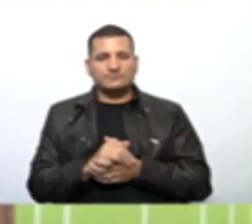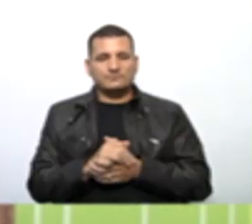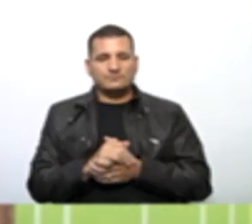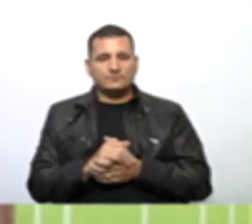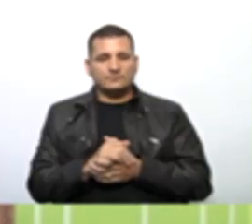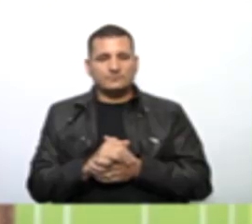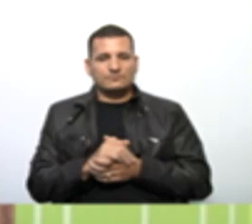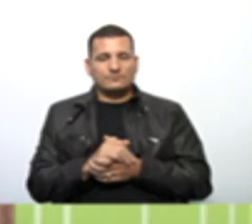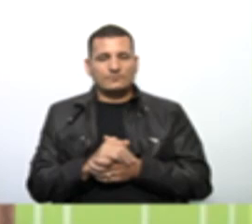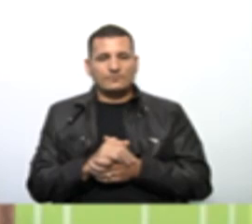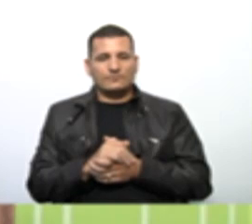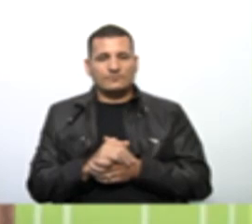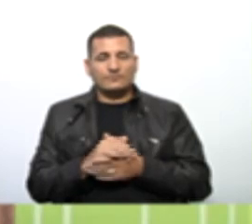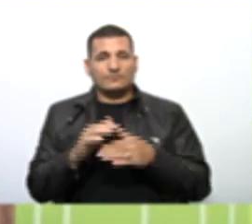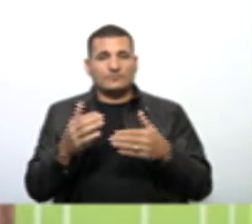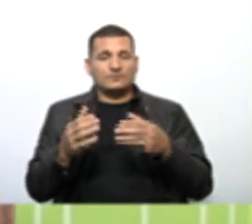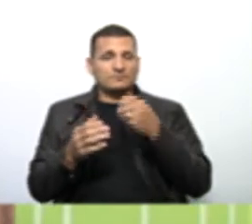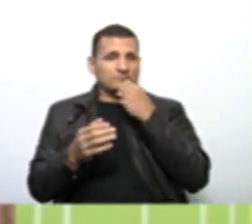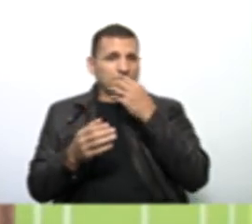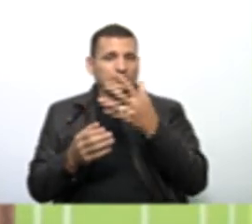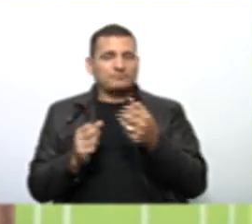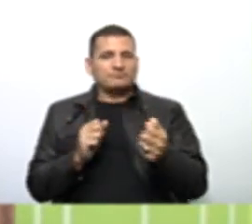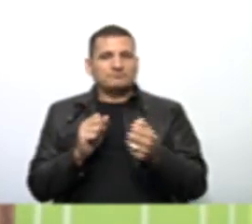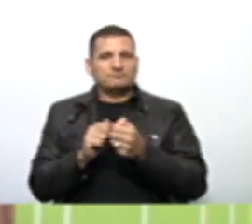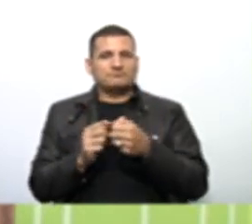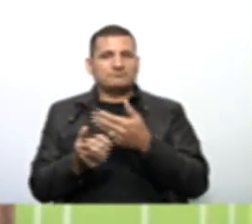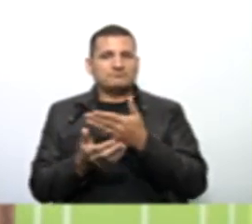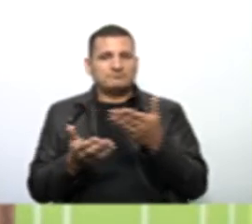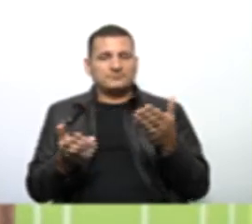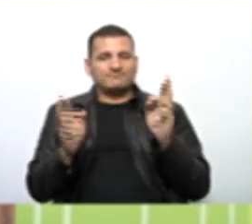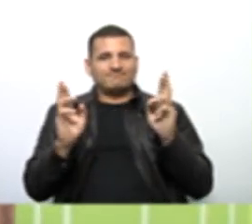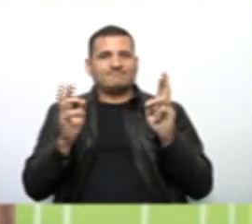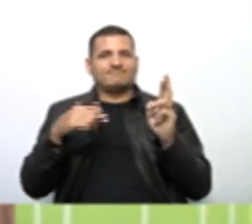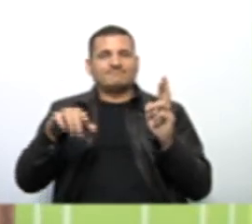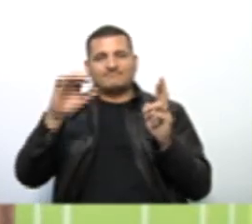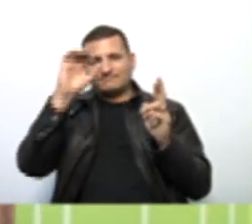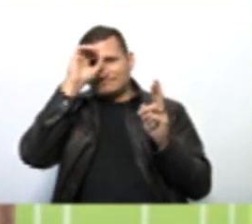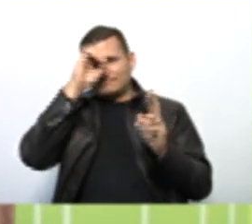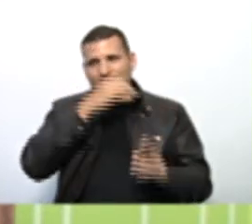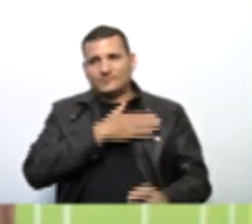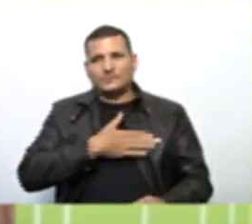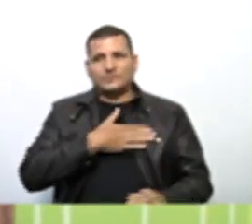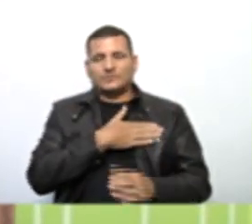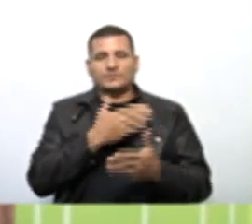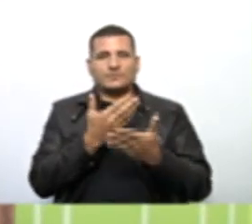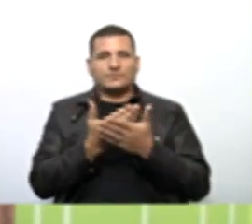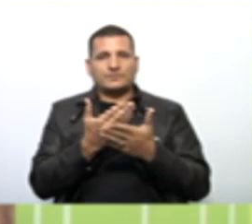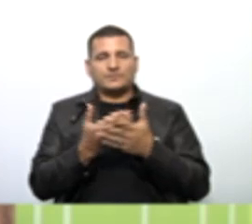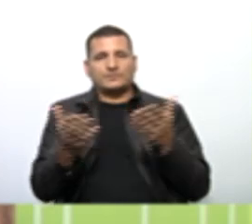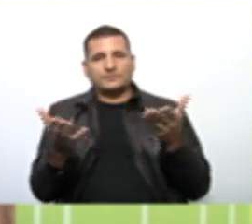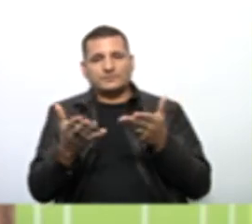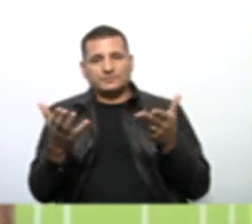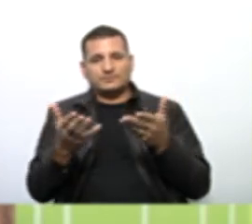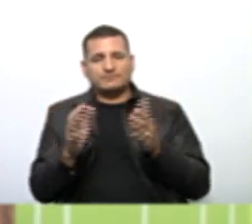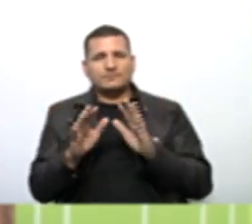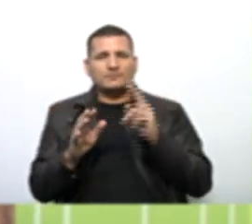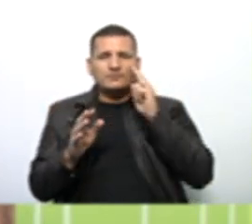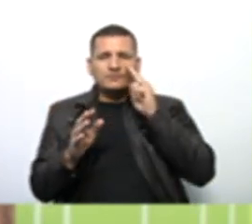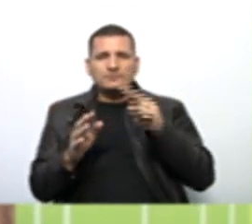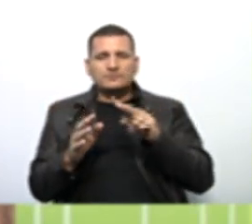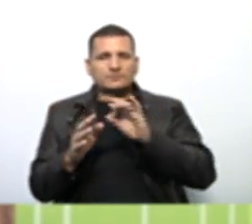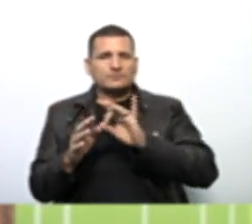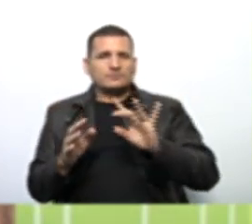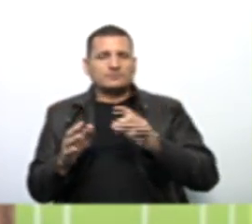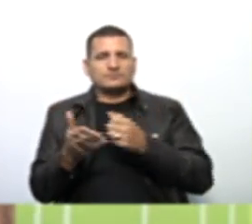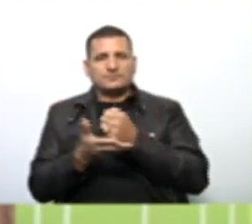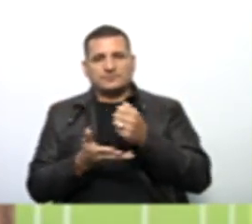é muito bom estar com vocês pessoal espero que vocês tenham aprendido a gostar da aula de redes logicamente que nós vimos algo básico é